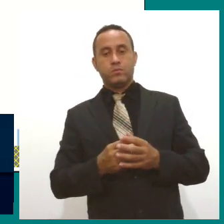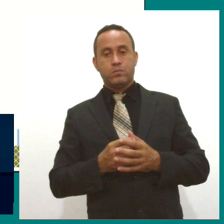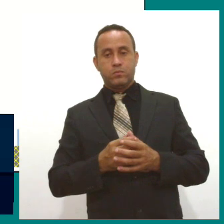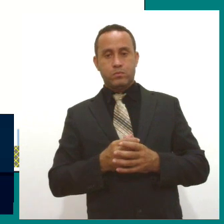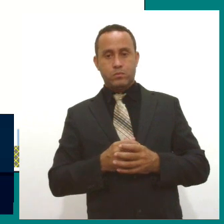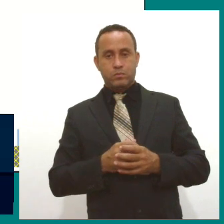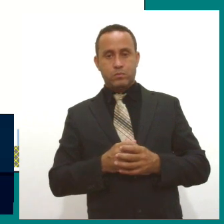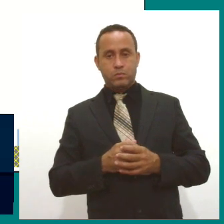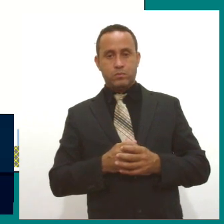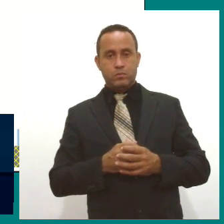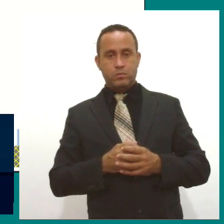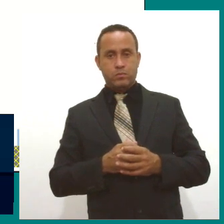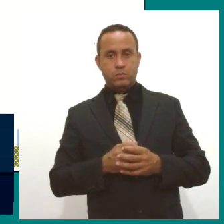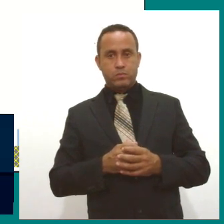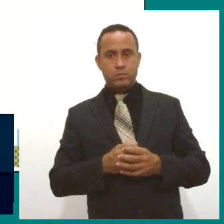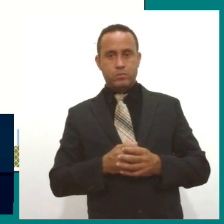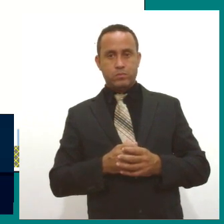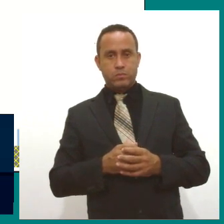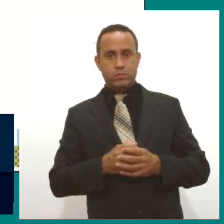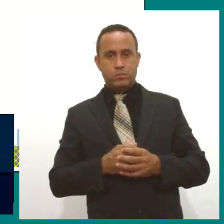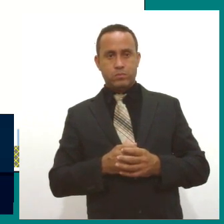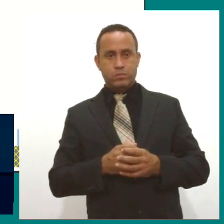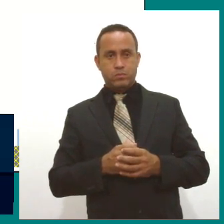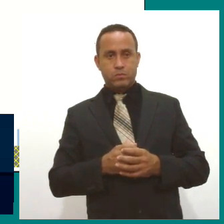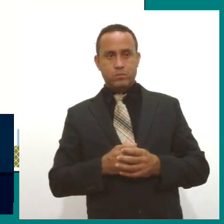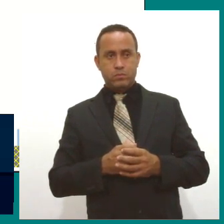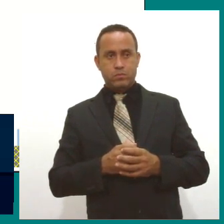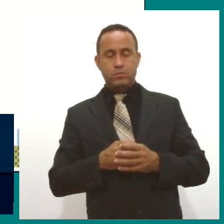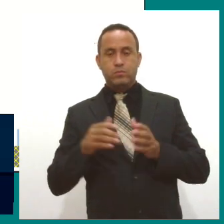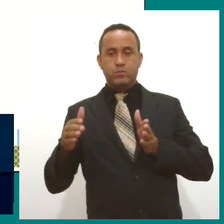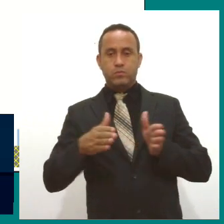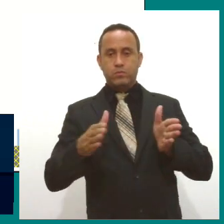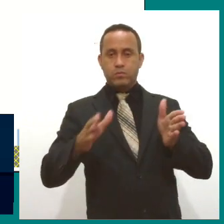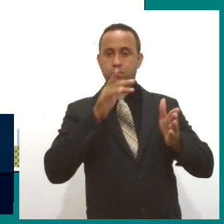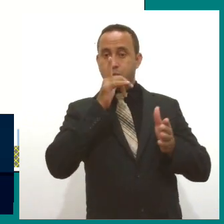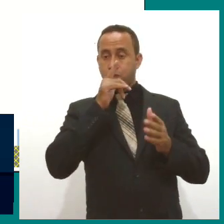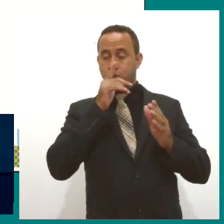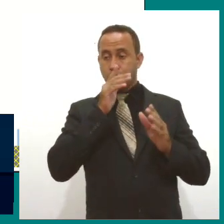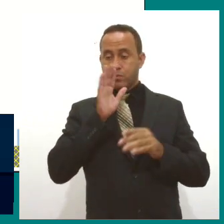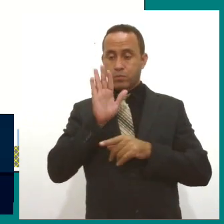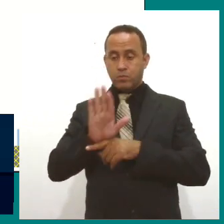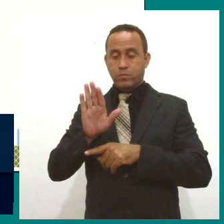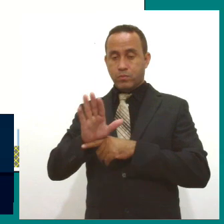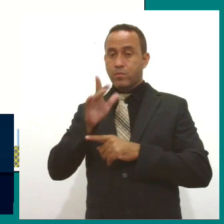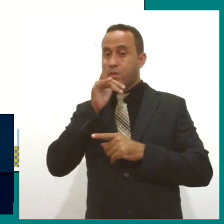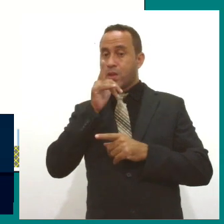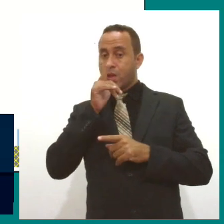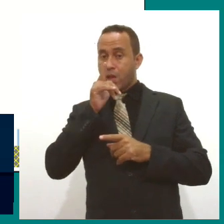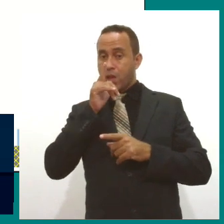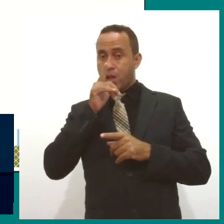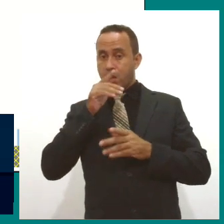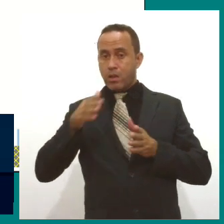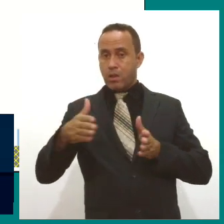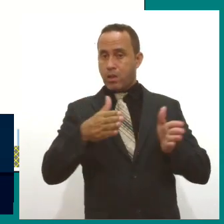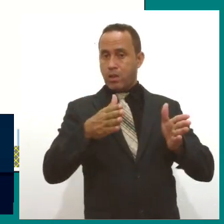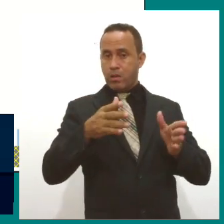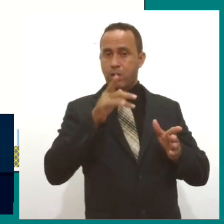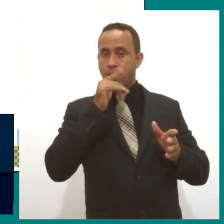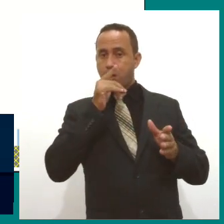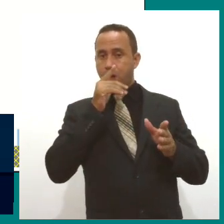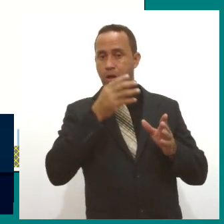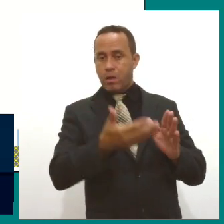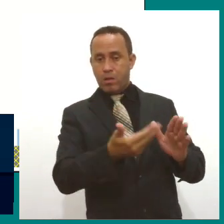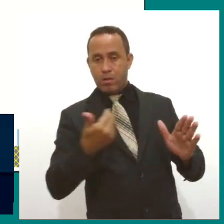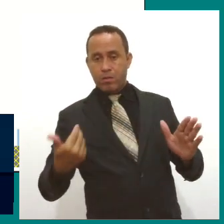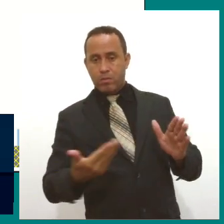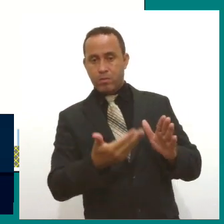quilômetros de adutoras distribuindo as águas do São Francisco, inclusive abastecendo aqui Aracaju e a Grande Aracaju em mais de